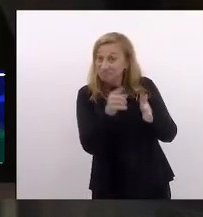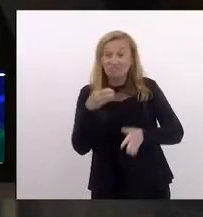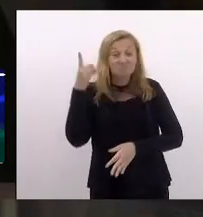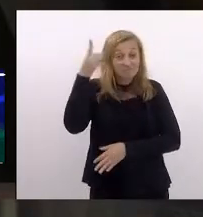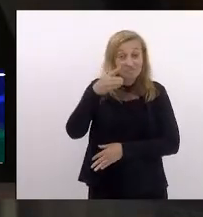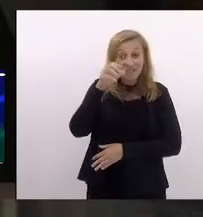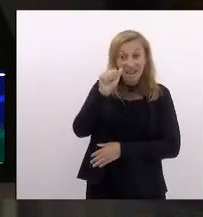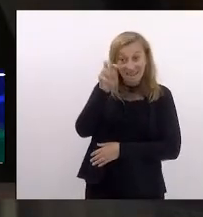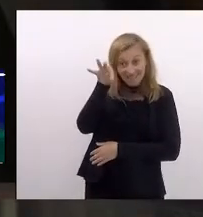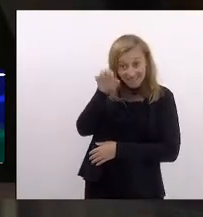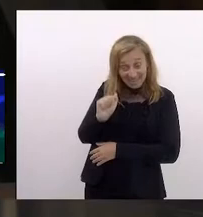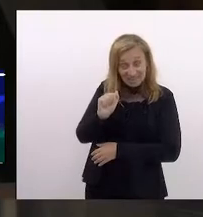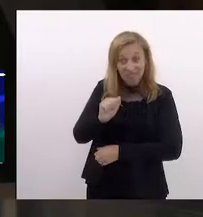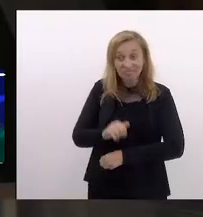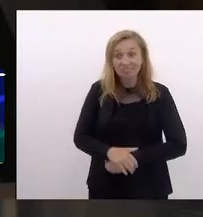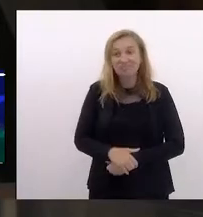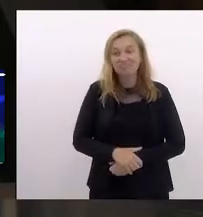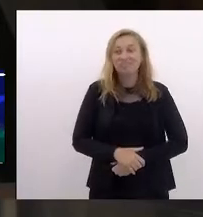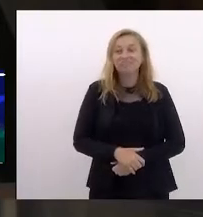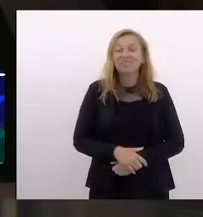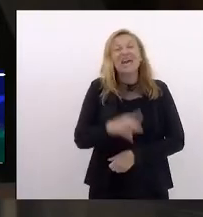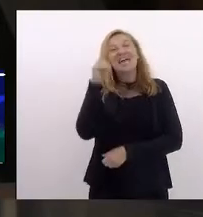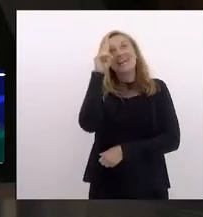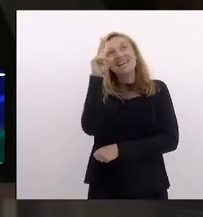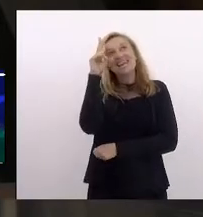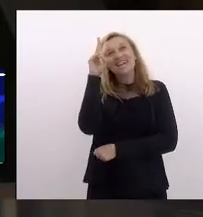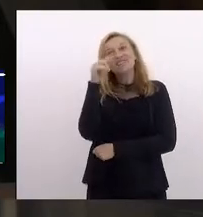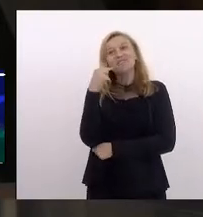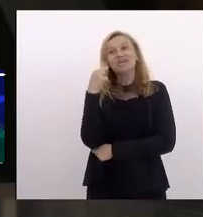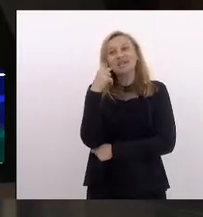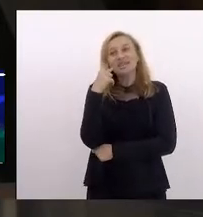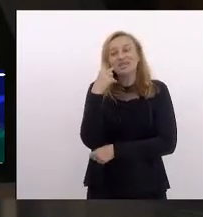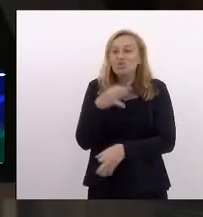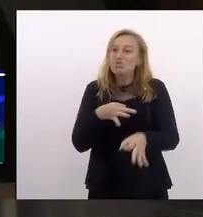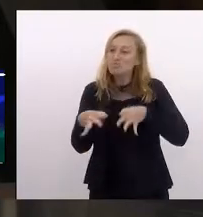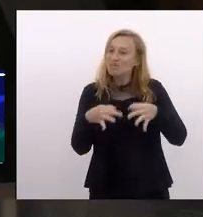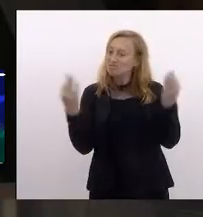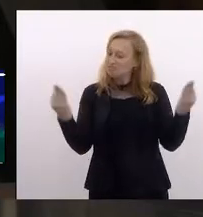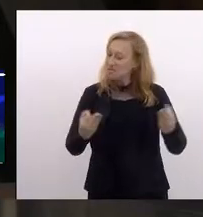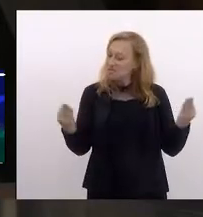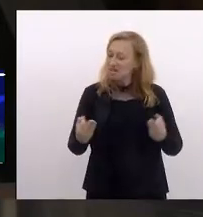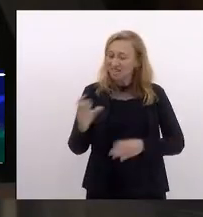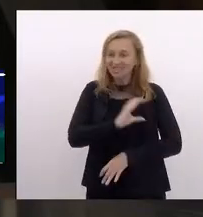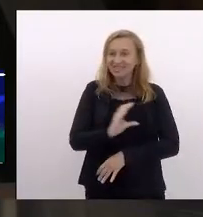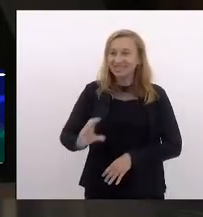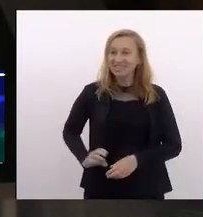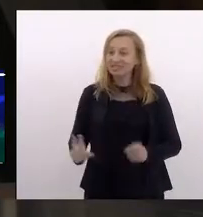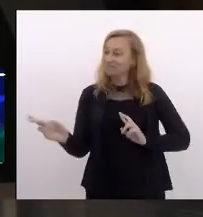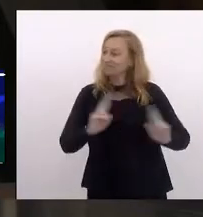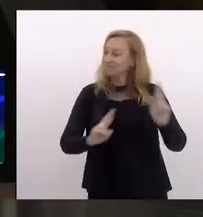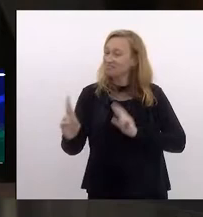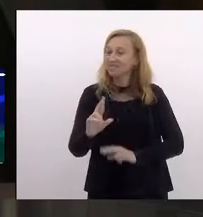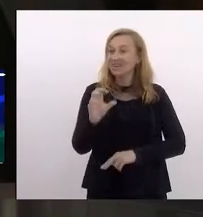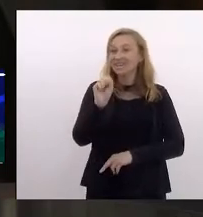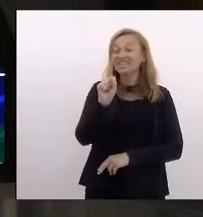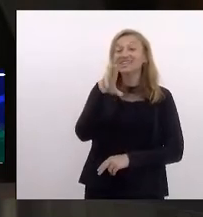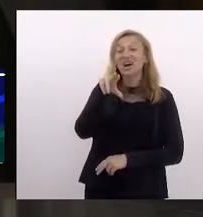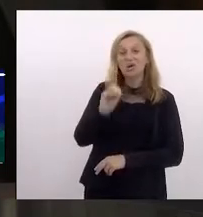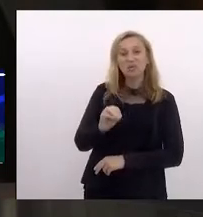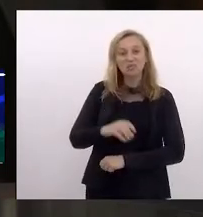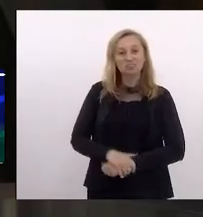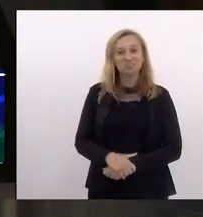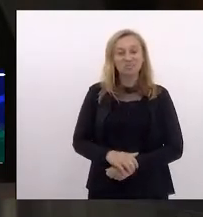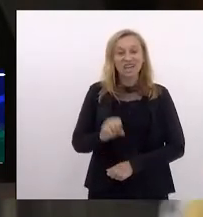deputado Átila Nunes e me lembra o Plano Perfeito de Cristo com relação à Saulo